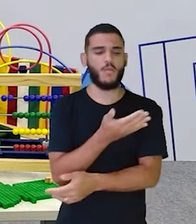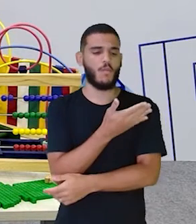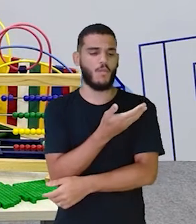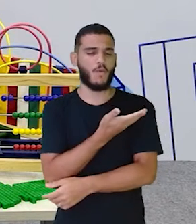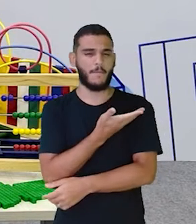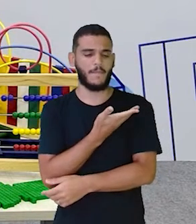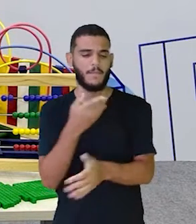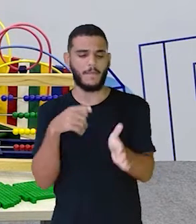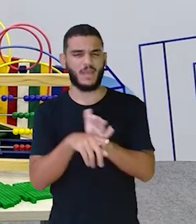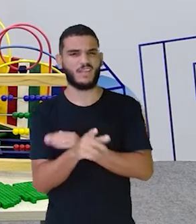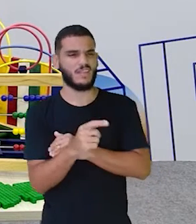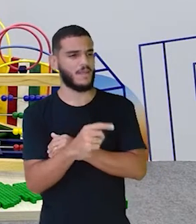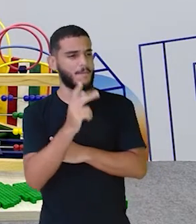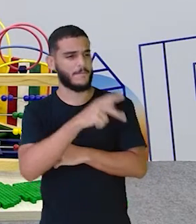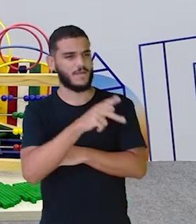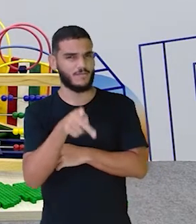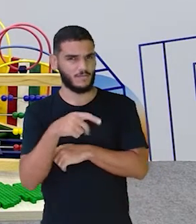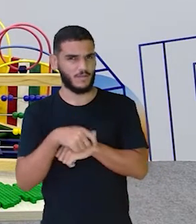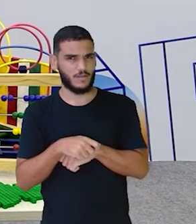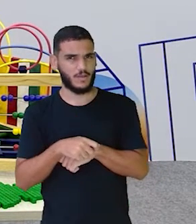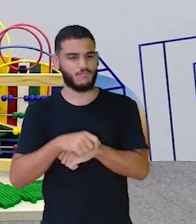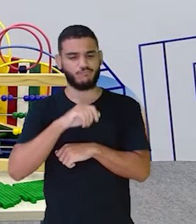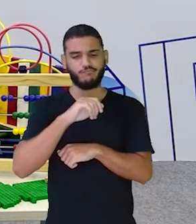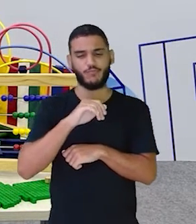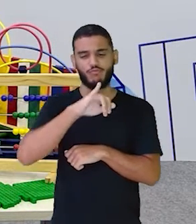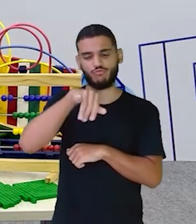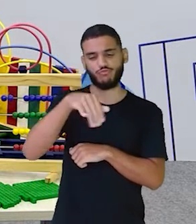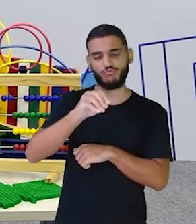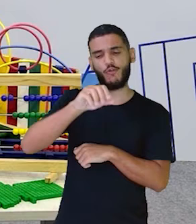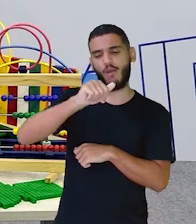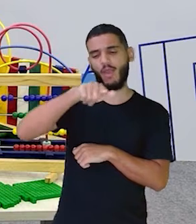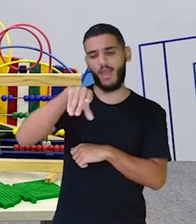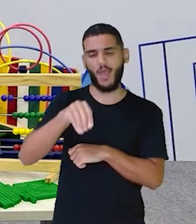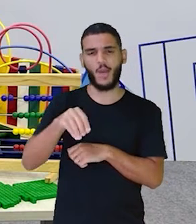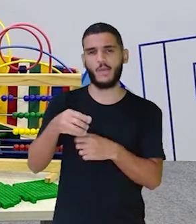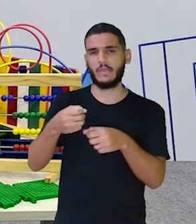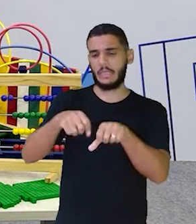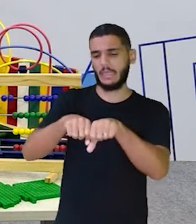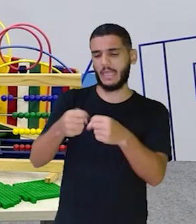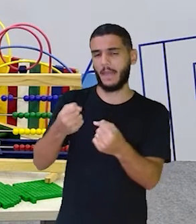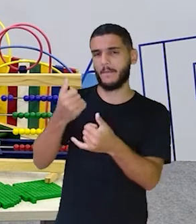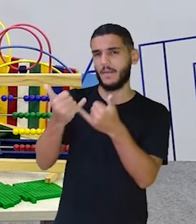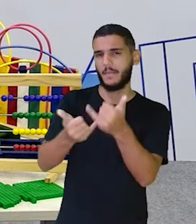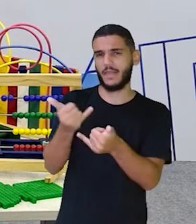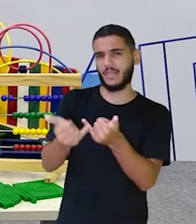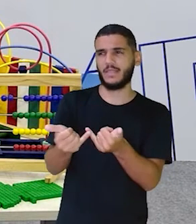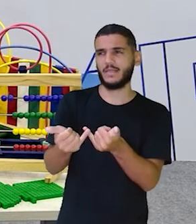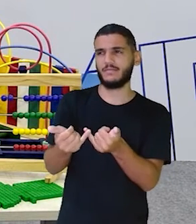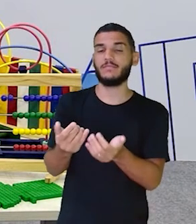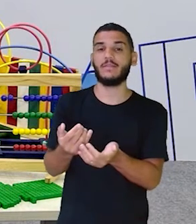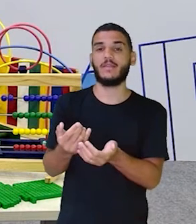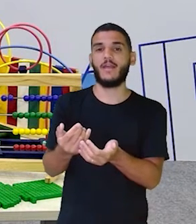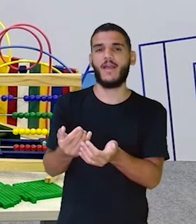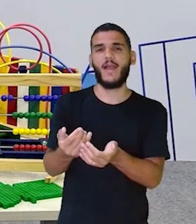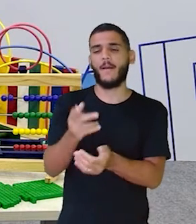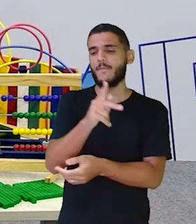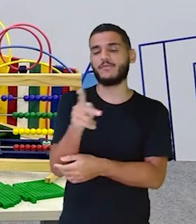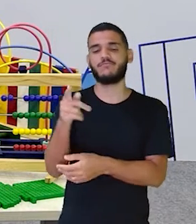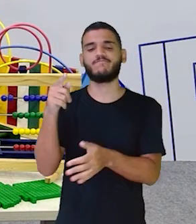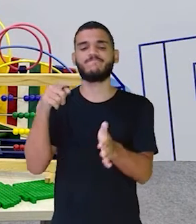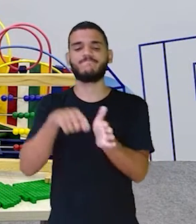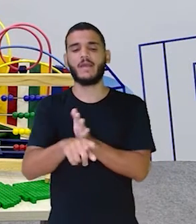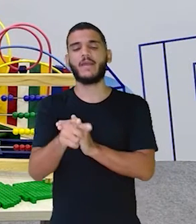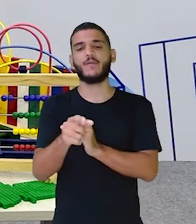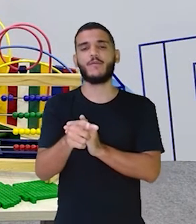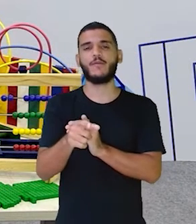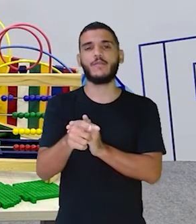Professora, João está quebrando o joguinho. E quando você pergunta, que você dá oportunidade de voz,